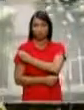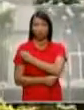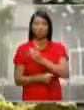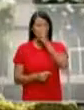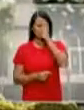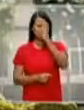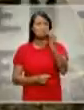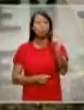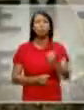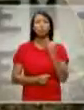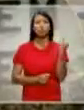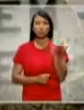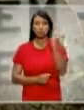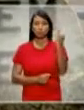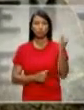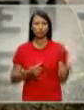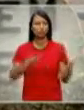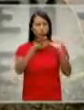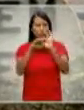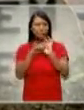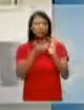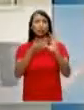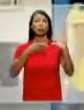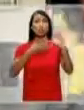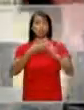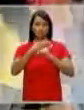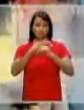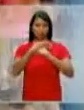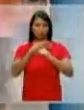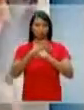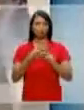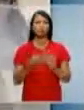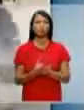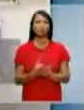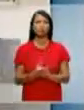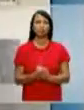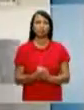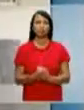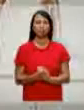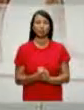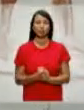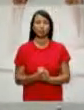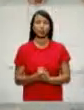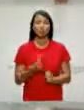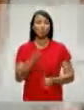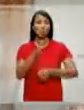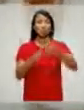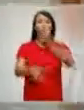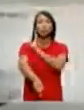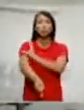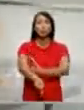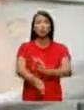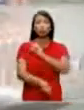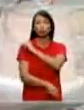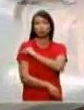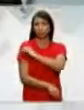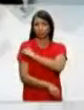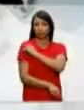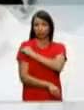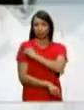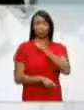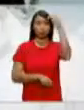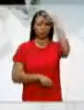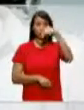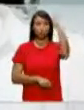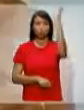Barata, peça fundamental na consolidação da Universidade do Estado do Pará. O primeiro curso de enfermagem do norte